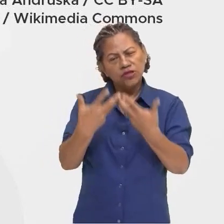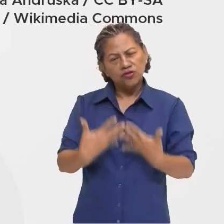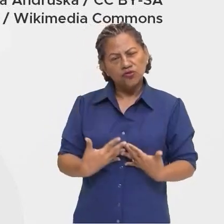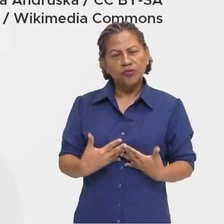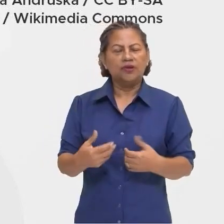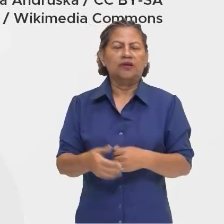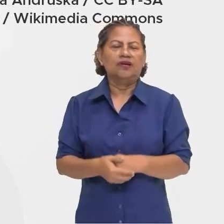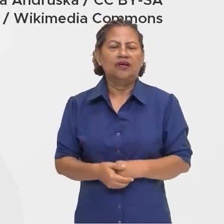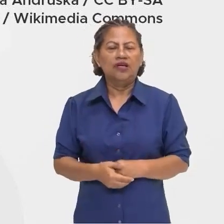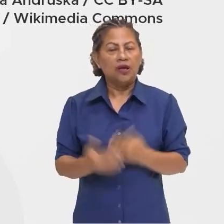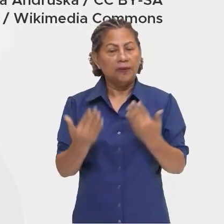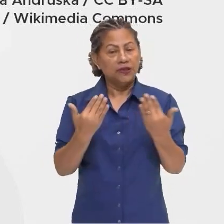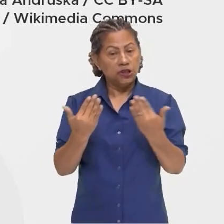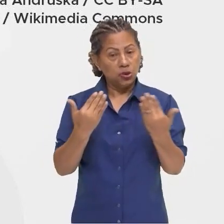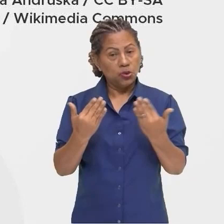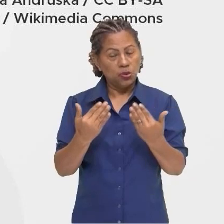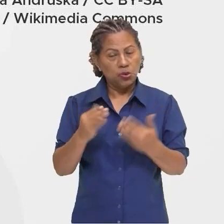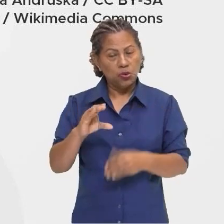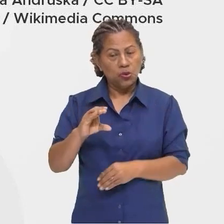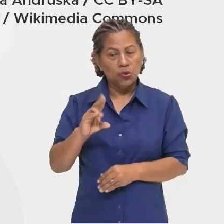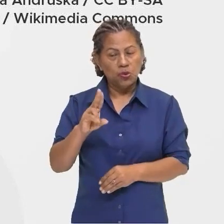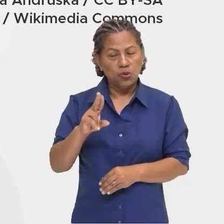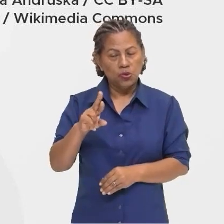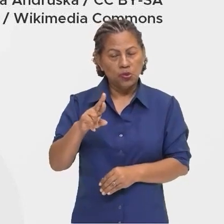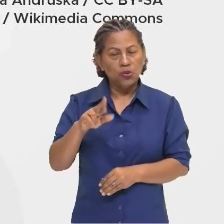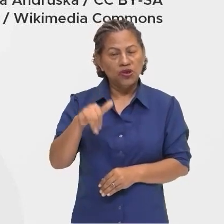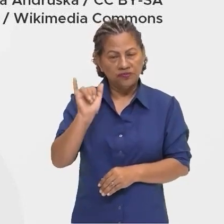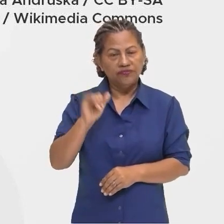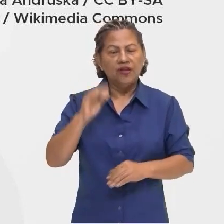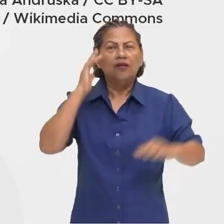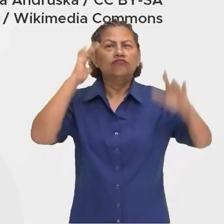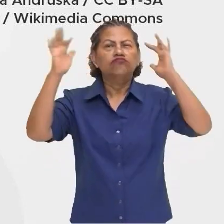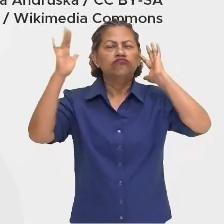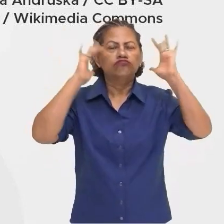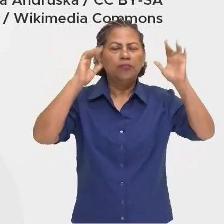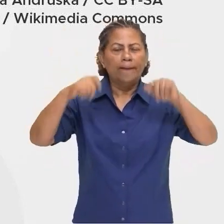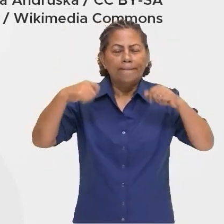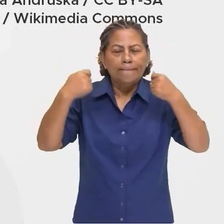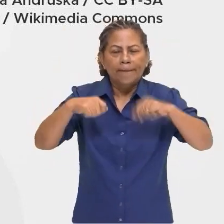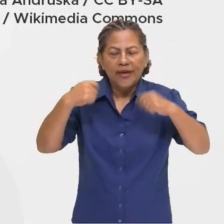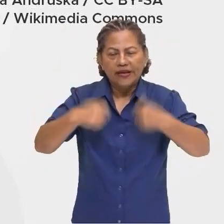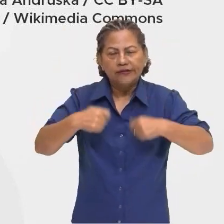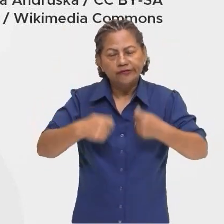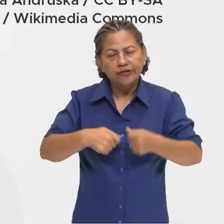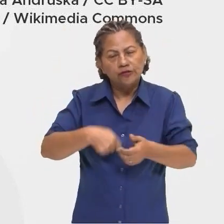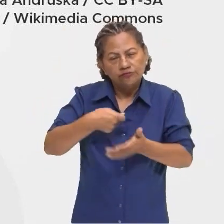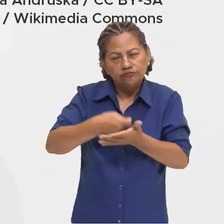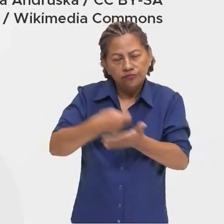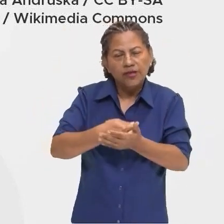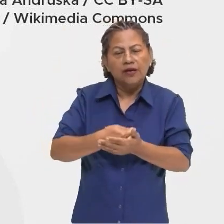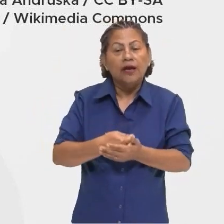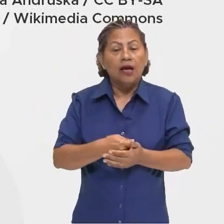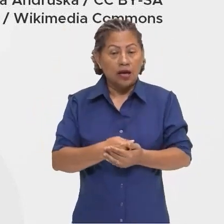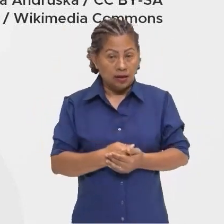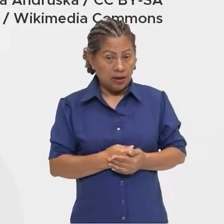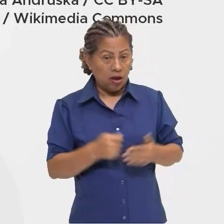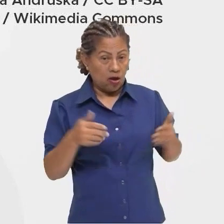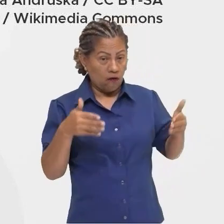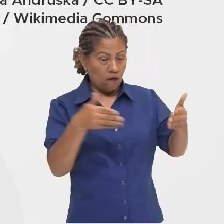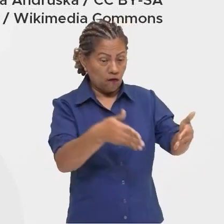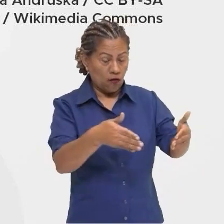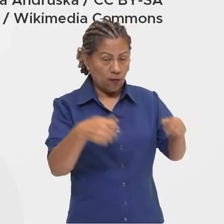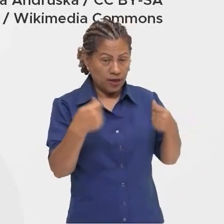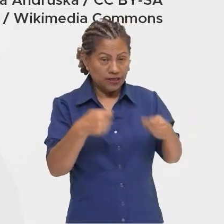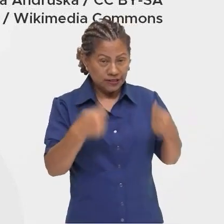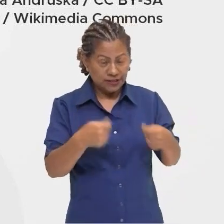seguinte: sonhos precisam de disciplina, disciplina precisa de foco, foco precisa